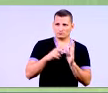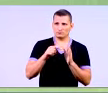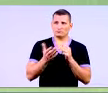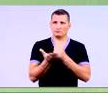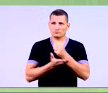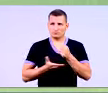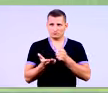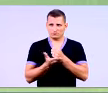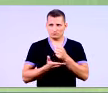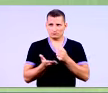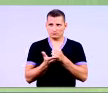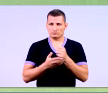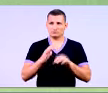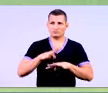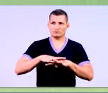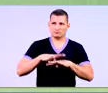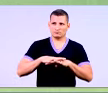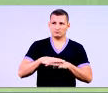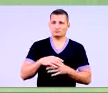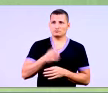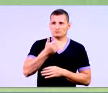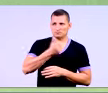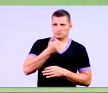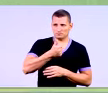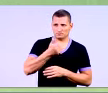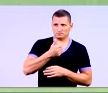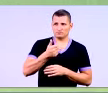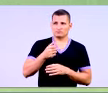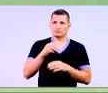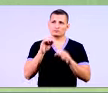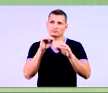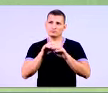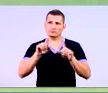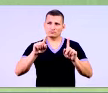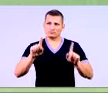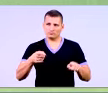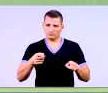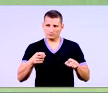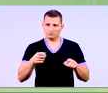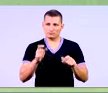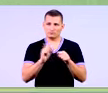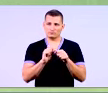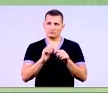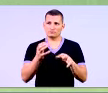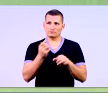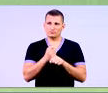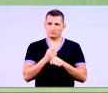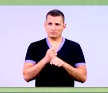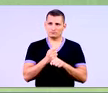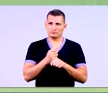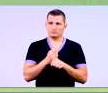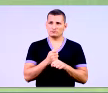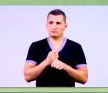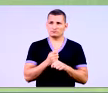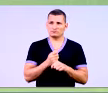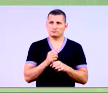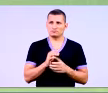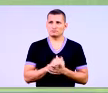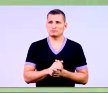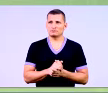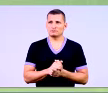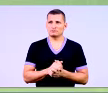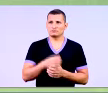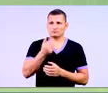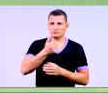matemáticos a nacionalizar também ou seja primeiro pega o que está entre parênteses exatamente não se eu pego que dá entre